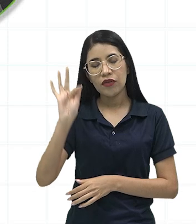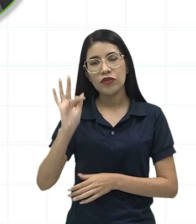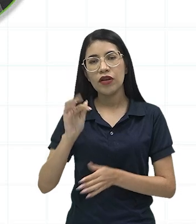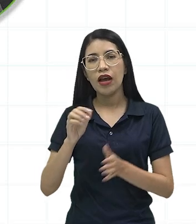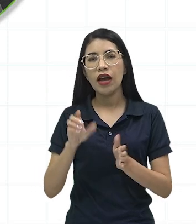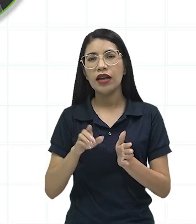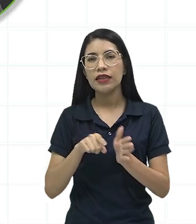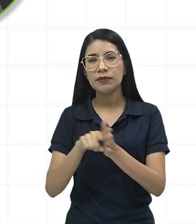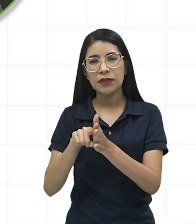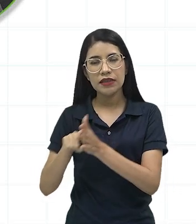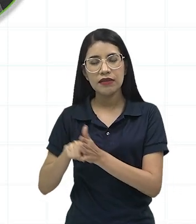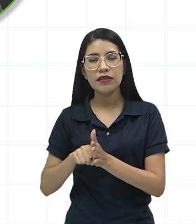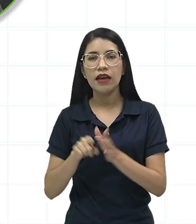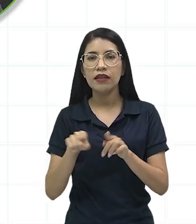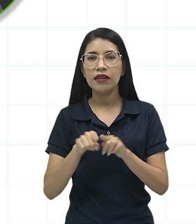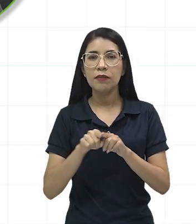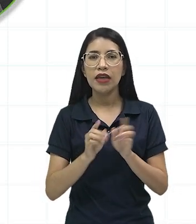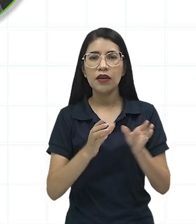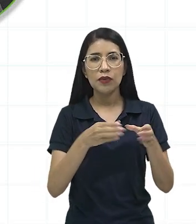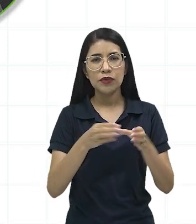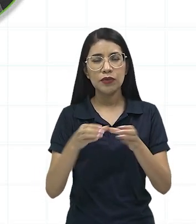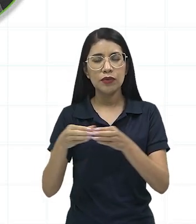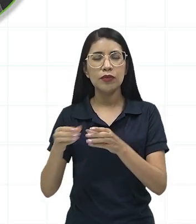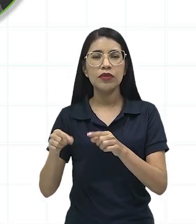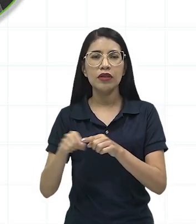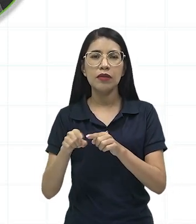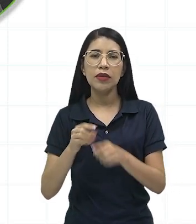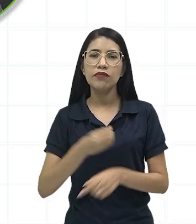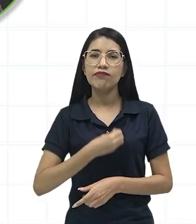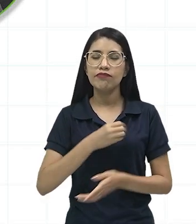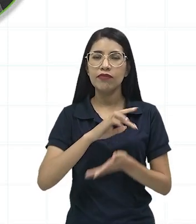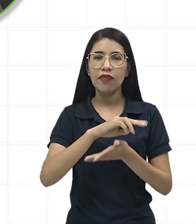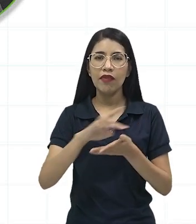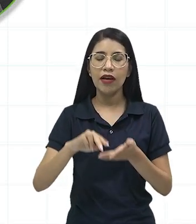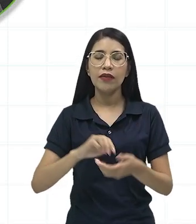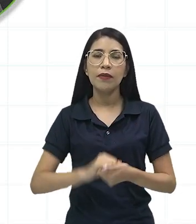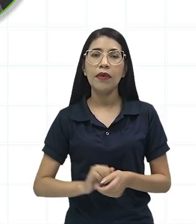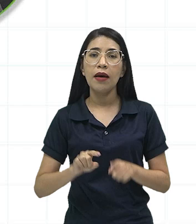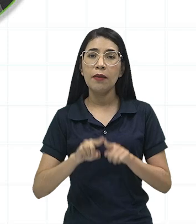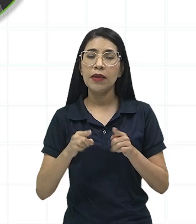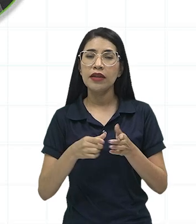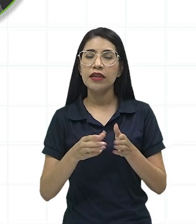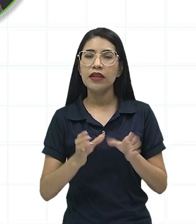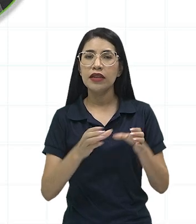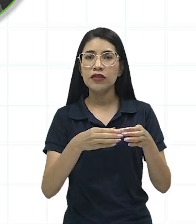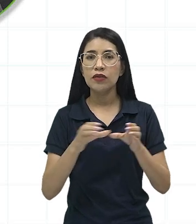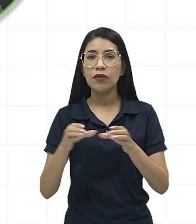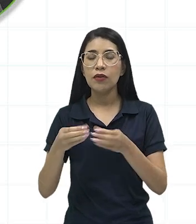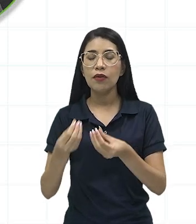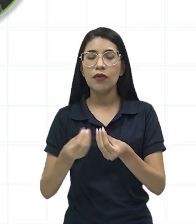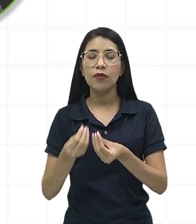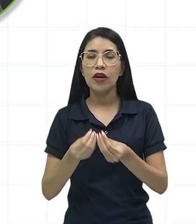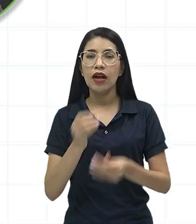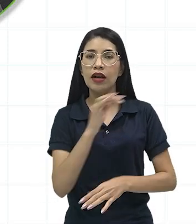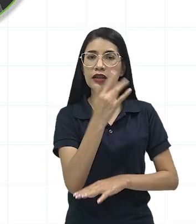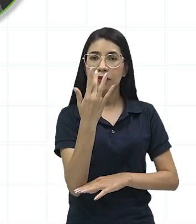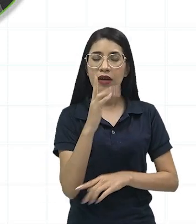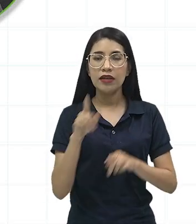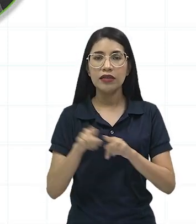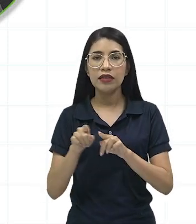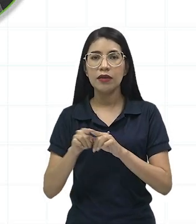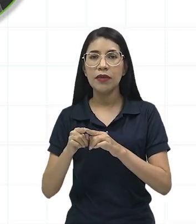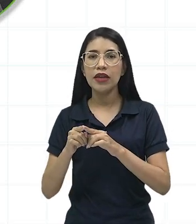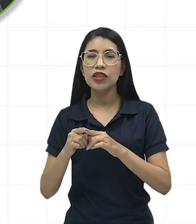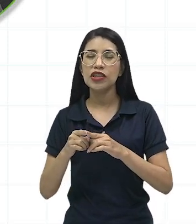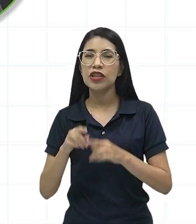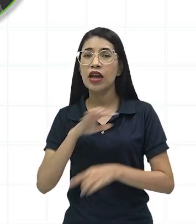tentar classificar esses animais, esses seres vivos, né? Ele classificou ali em plantas e animais. Ele usou o